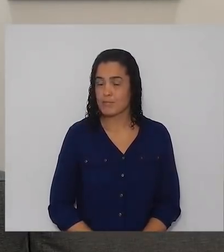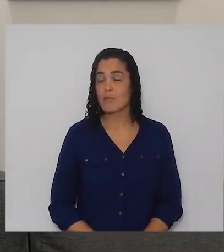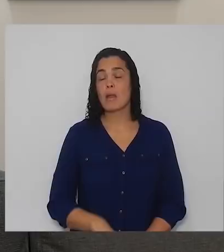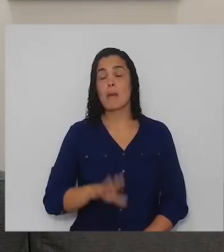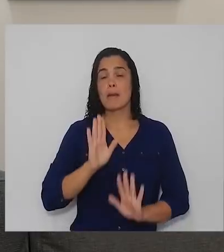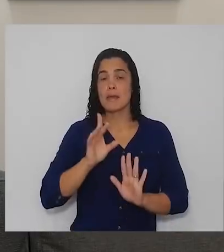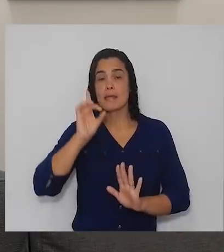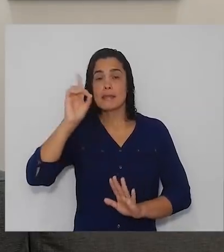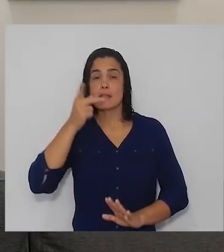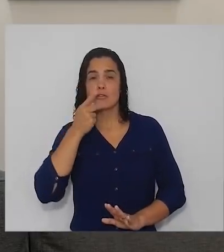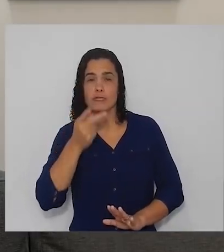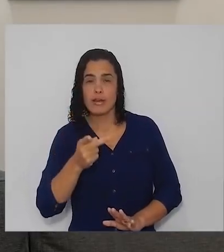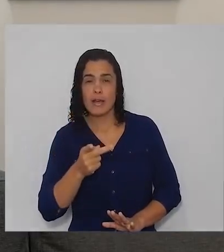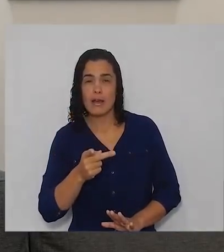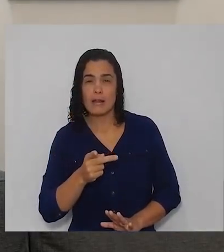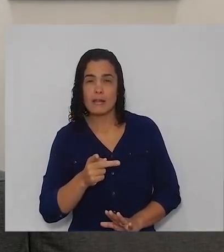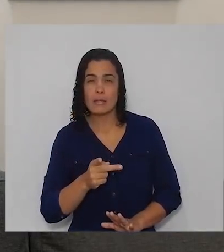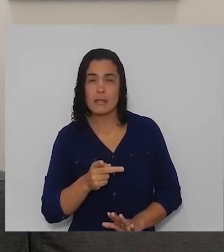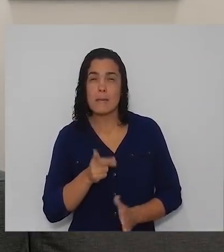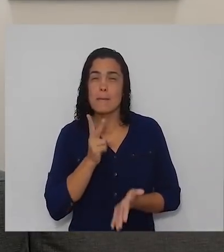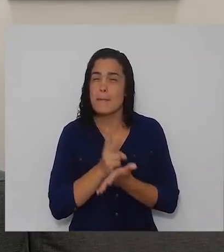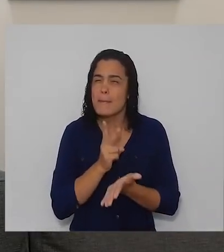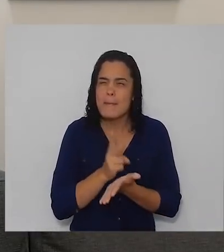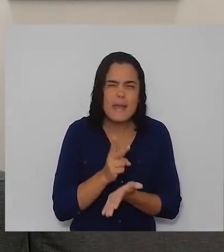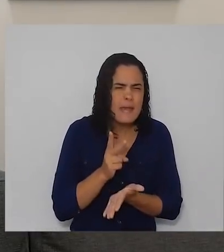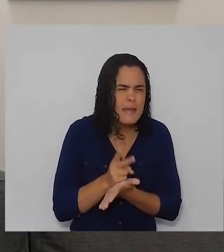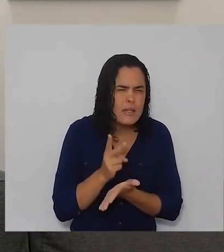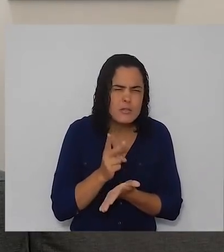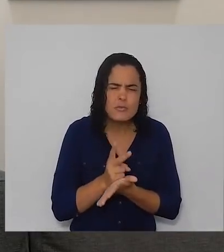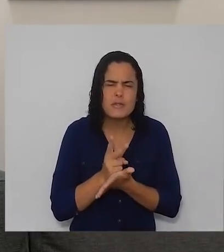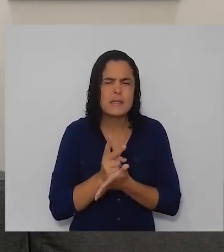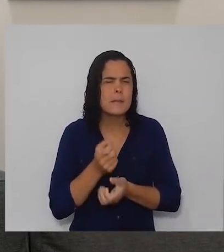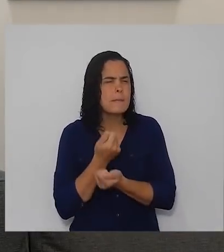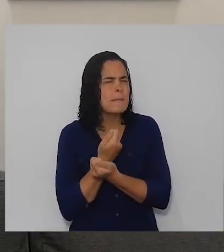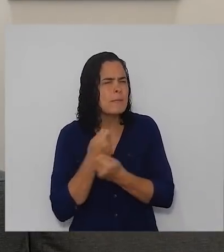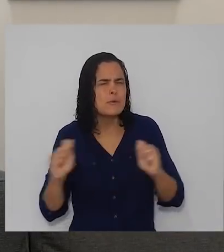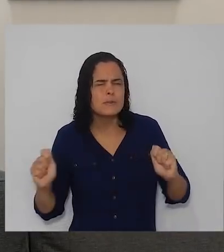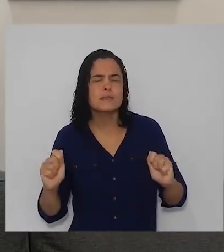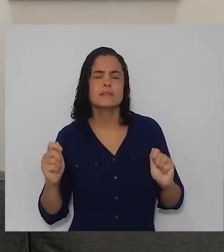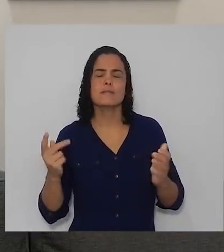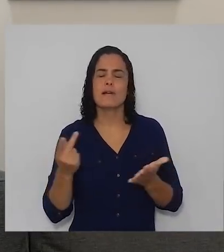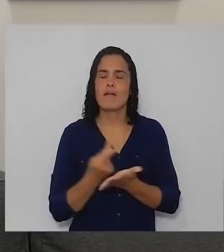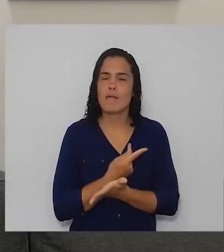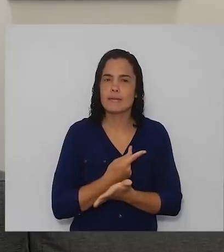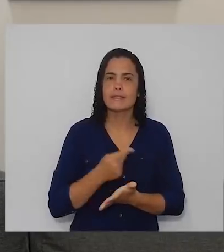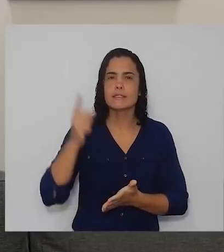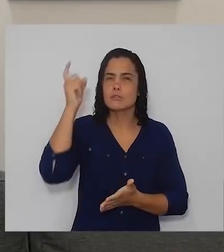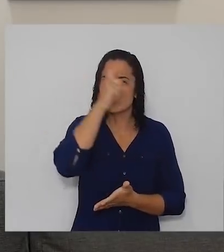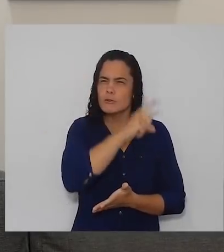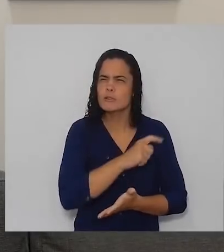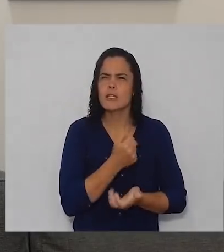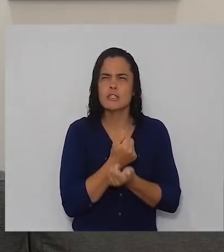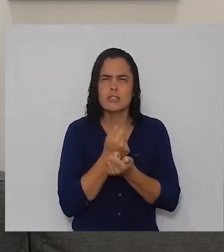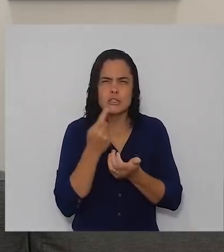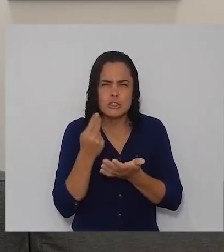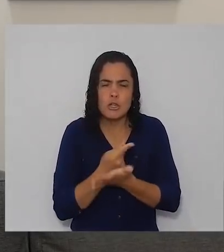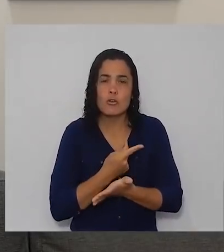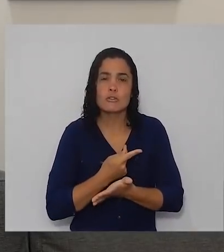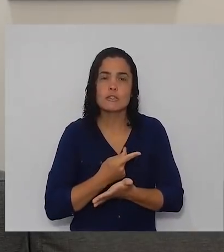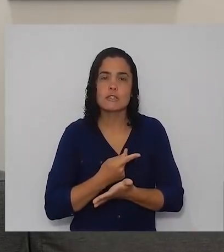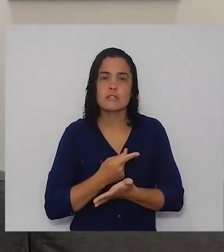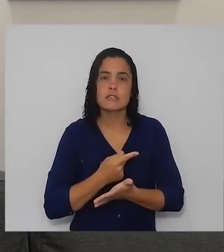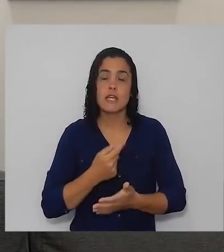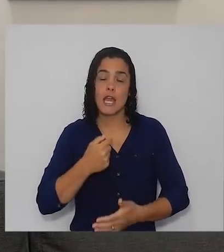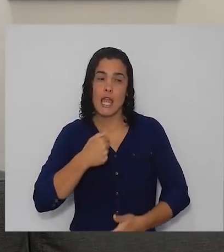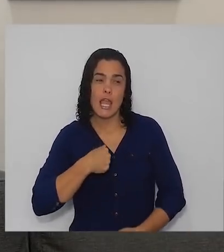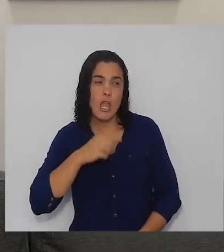assim, ainda que, ou seja, ainda que isso possa ser possível, o impossível possa acontecer, isso não muda quem eu